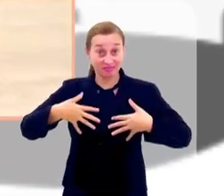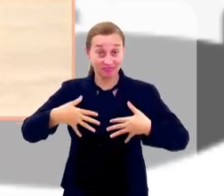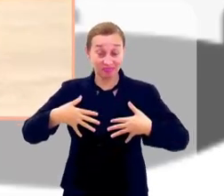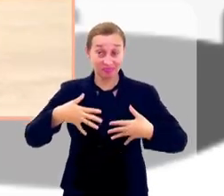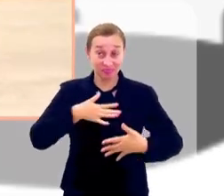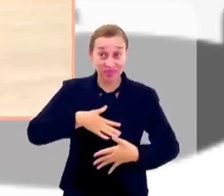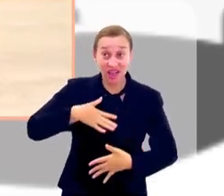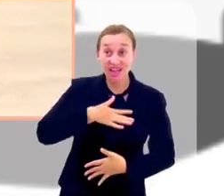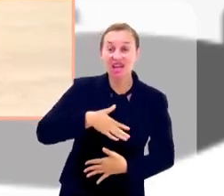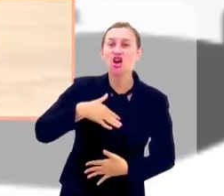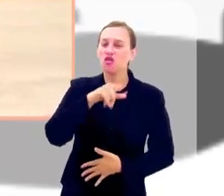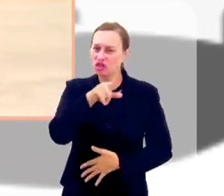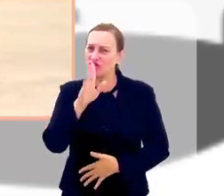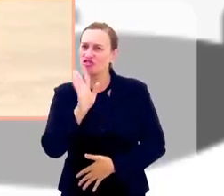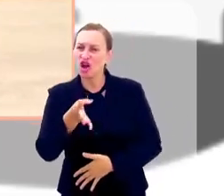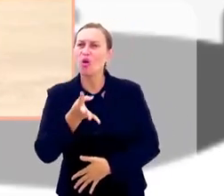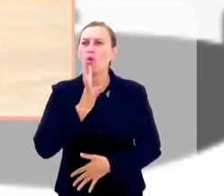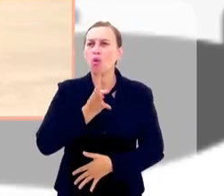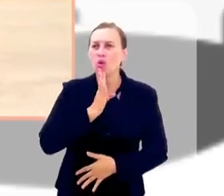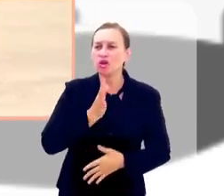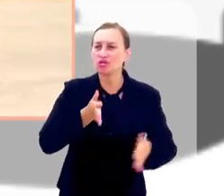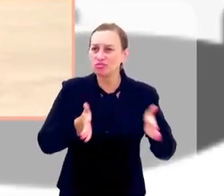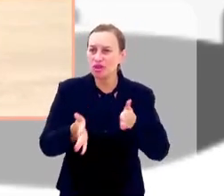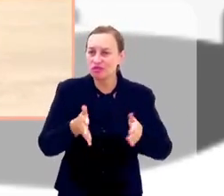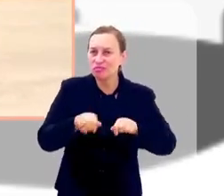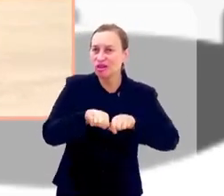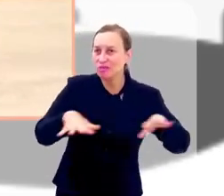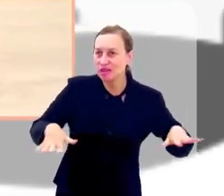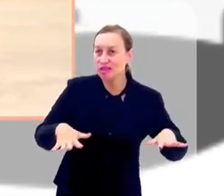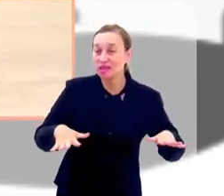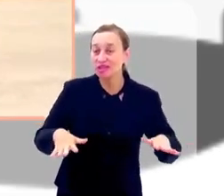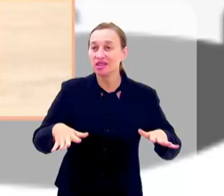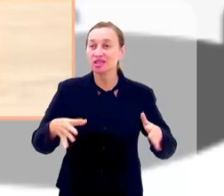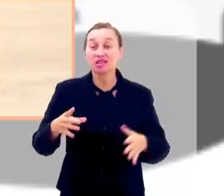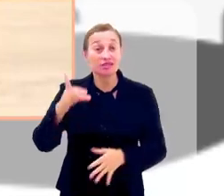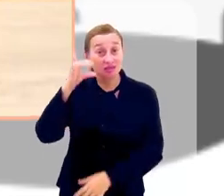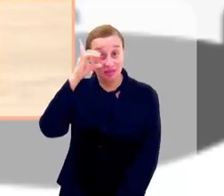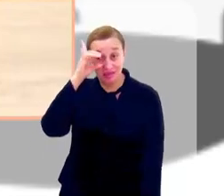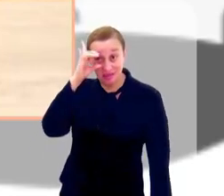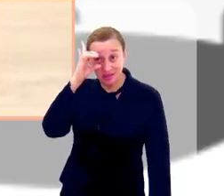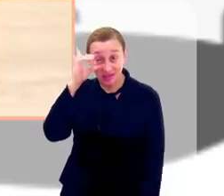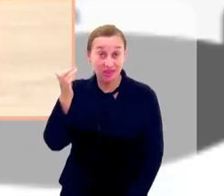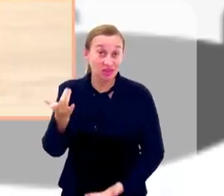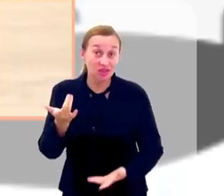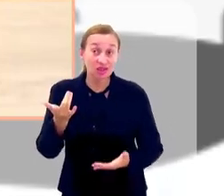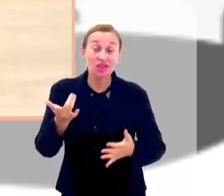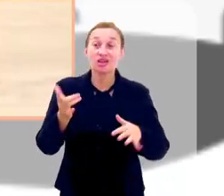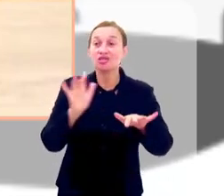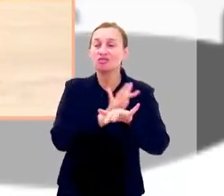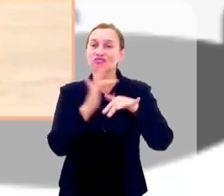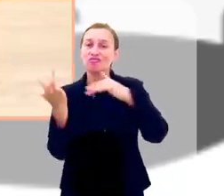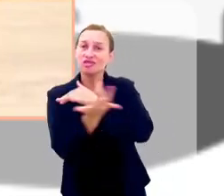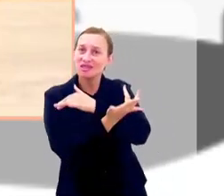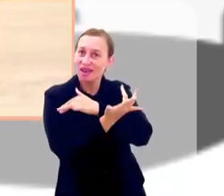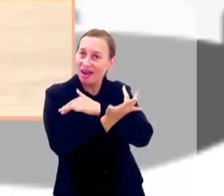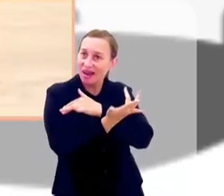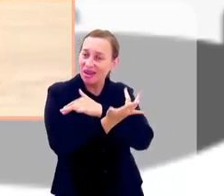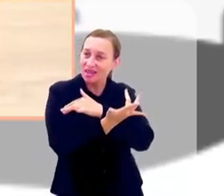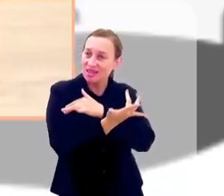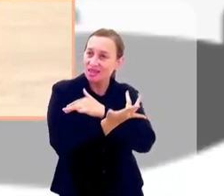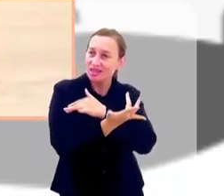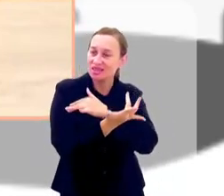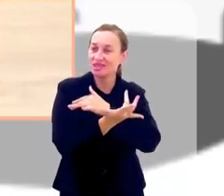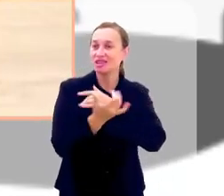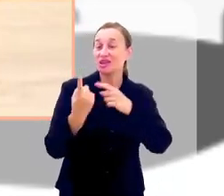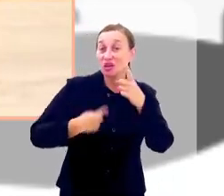bem-estar. Você talvez já a conheça, pois durante a pandemia, ela marcou presença nas redes sociais orientando a população para se